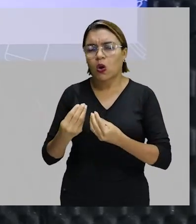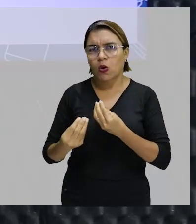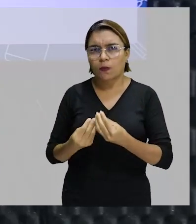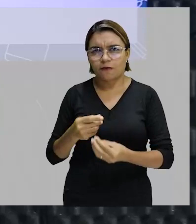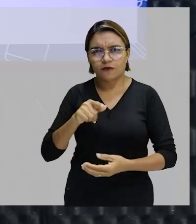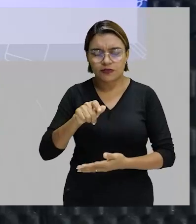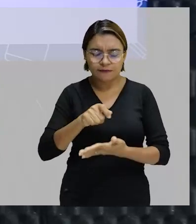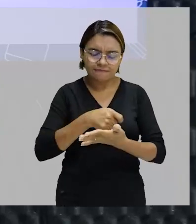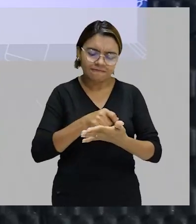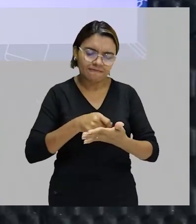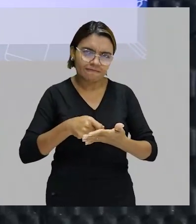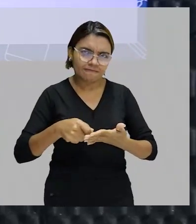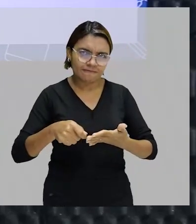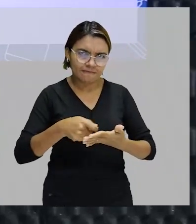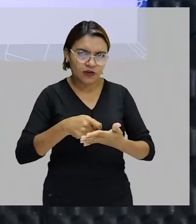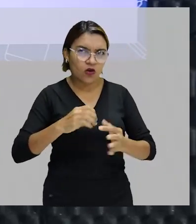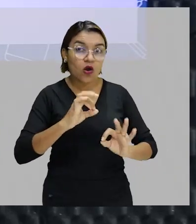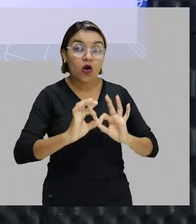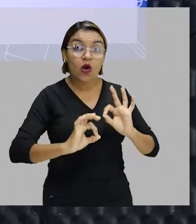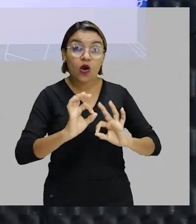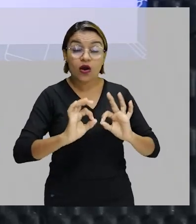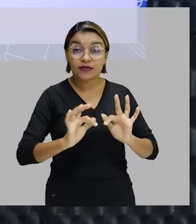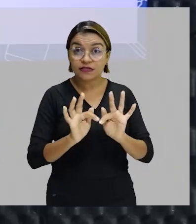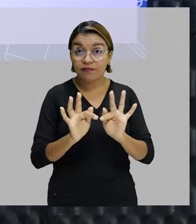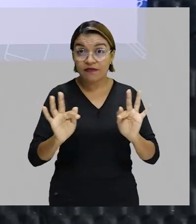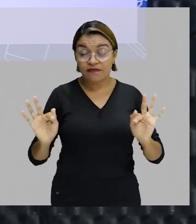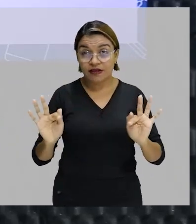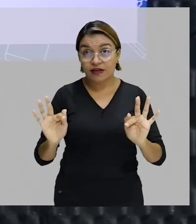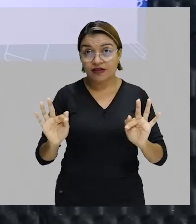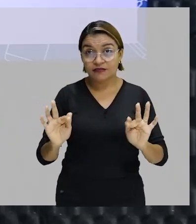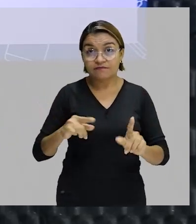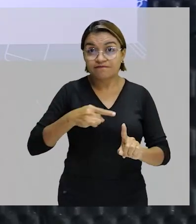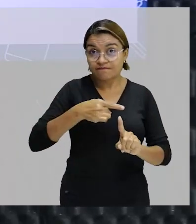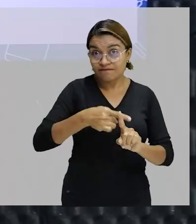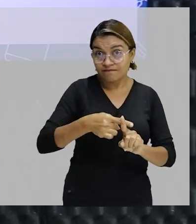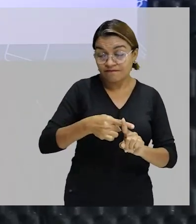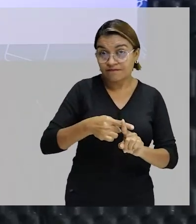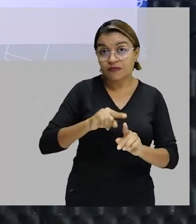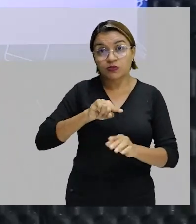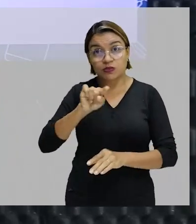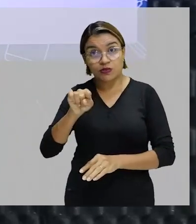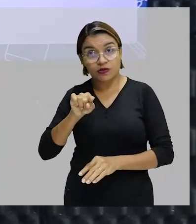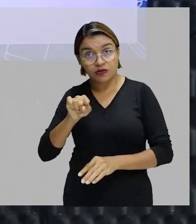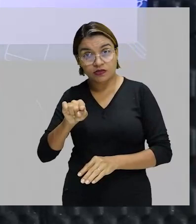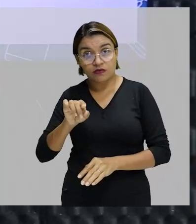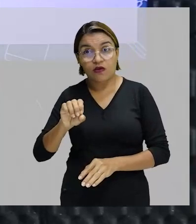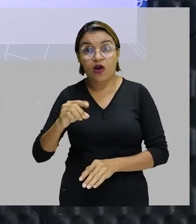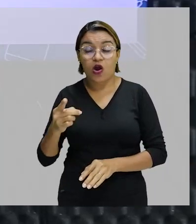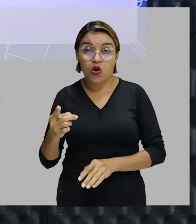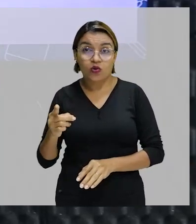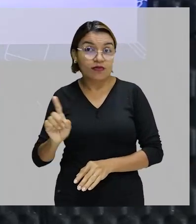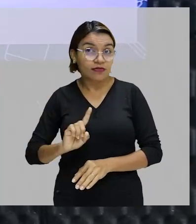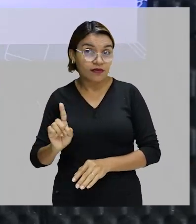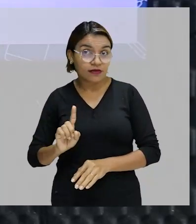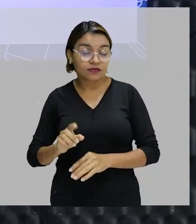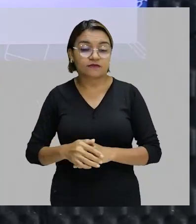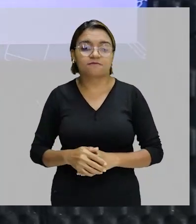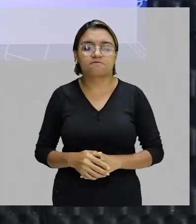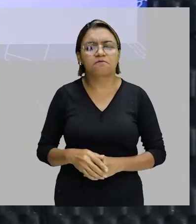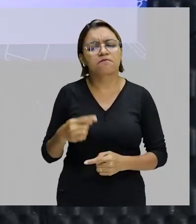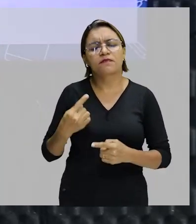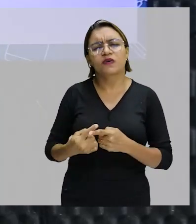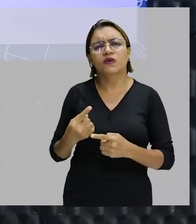como que você organiza uma frase afirmativa, interrogativa e negativa. E por